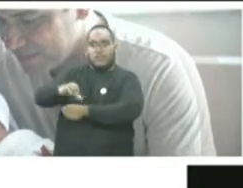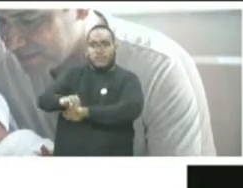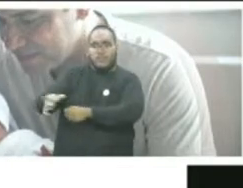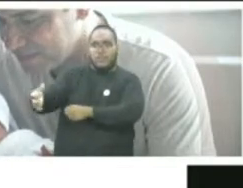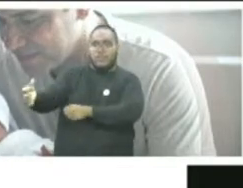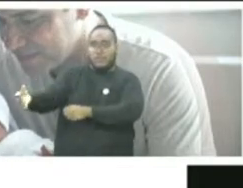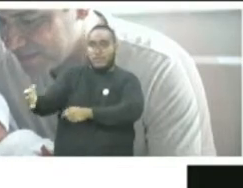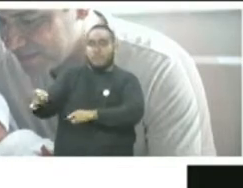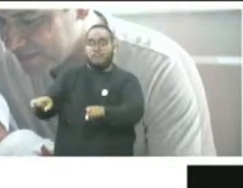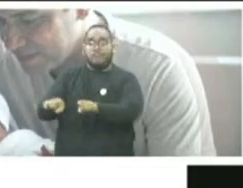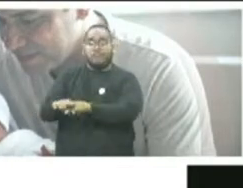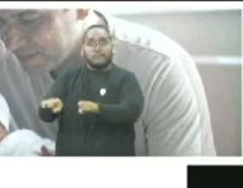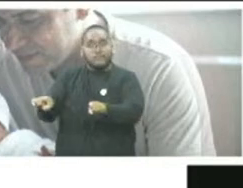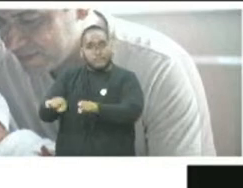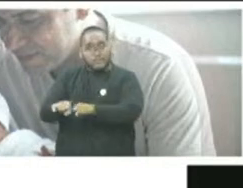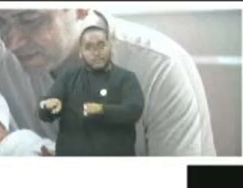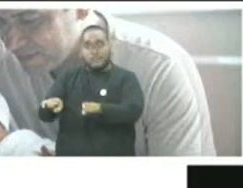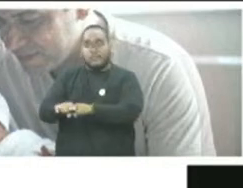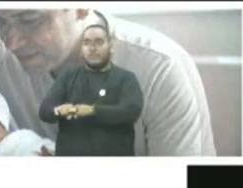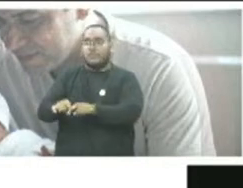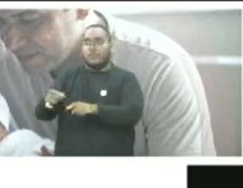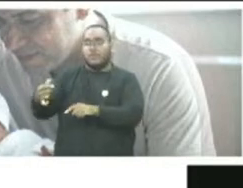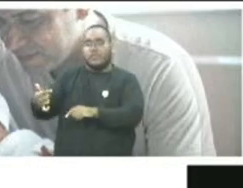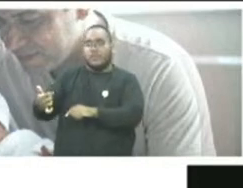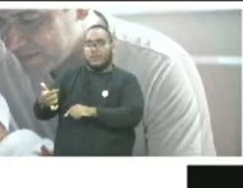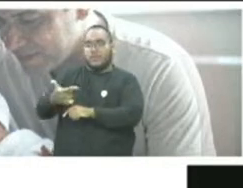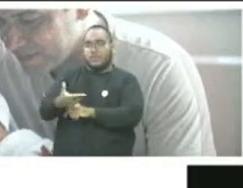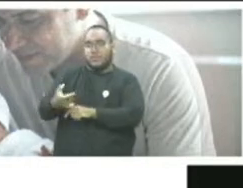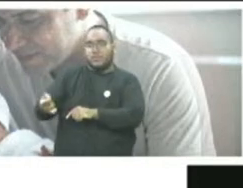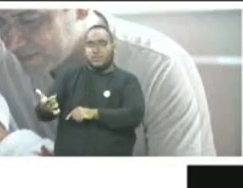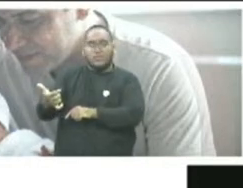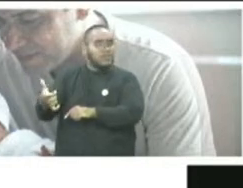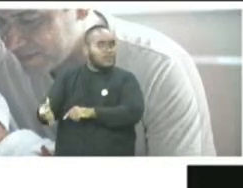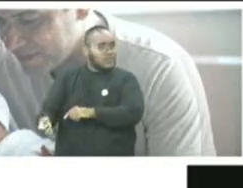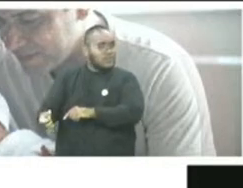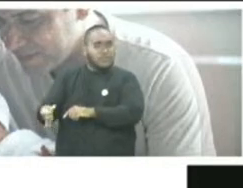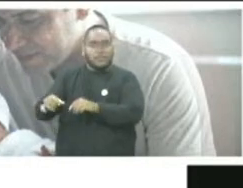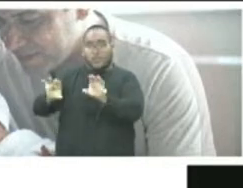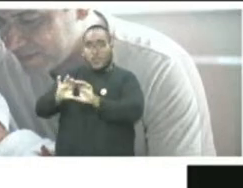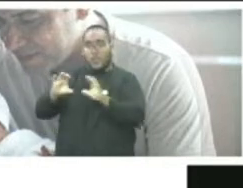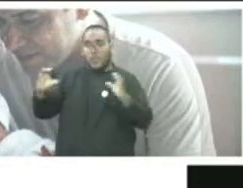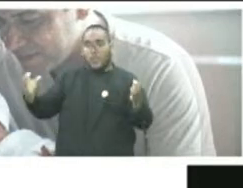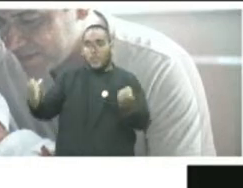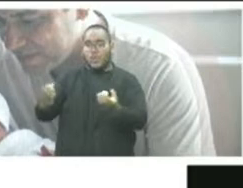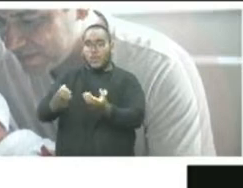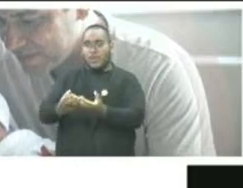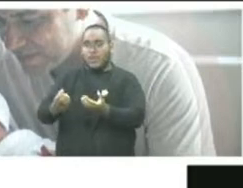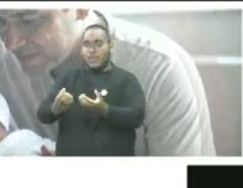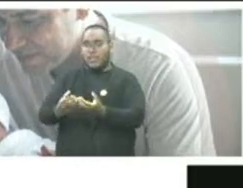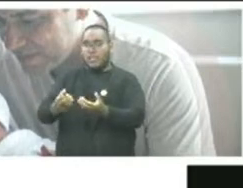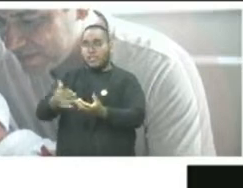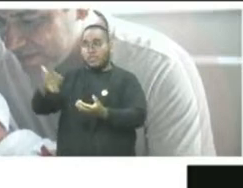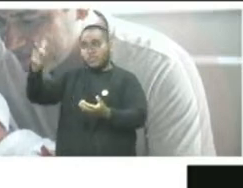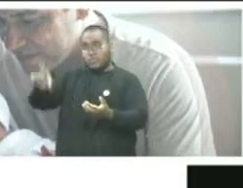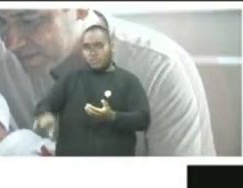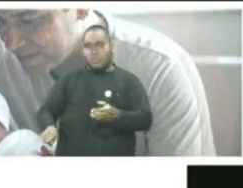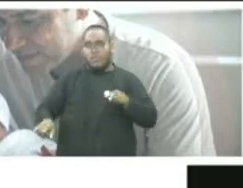em 2016. O Congresso voltou para Trieste, o 11º.